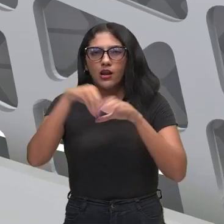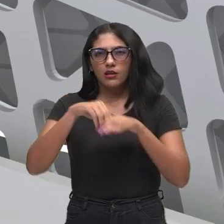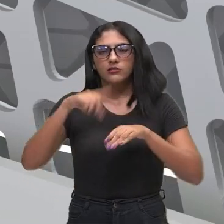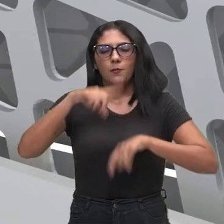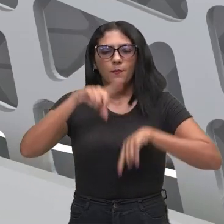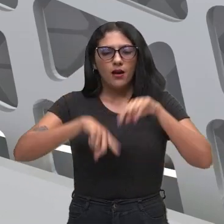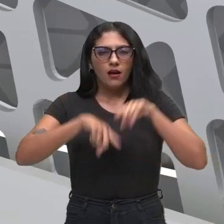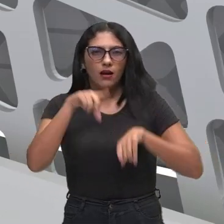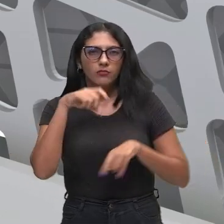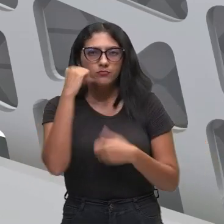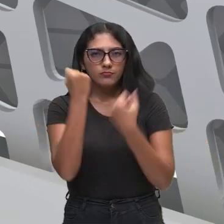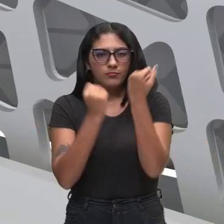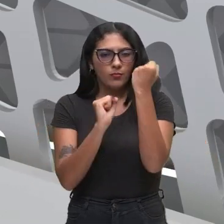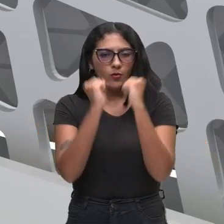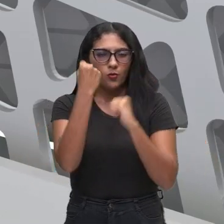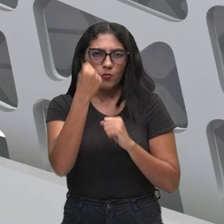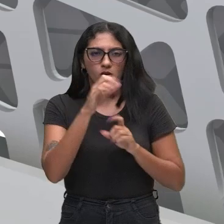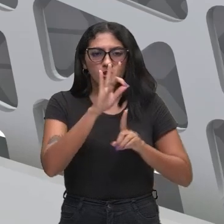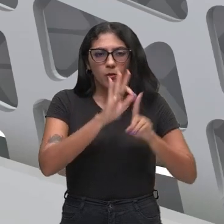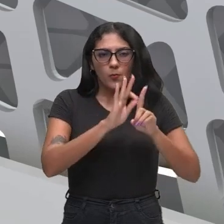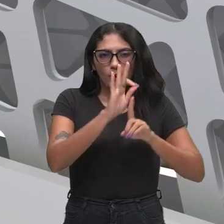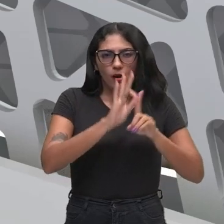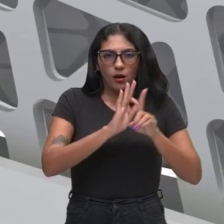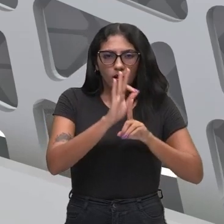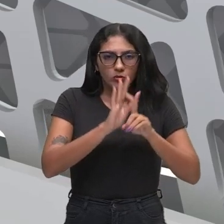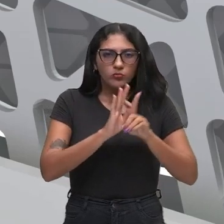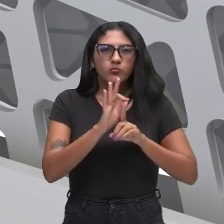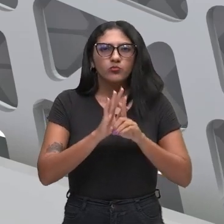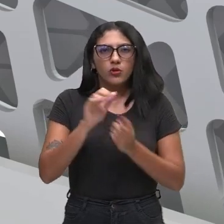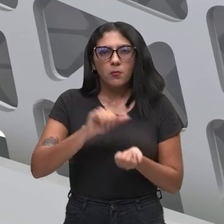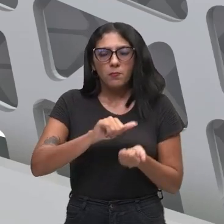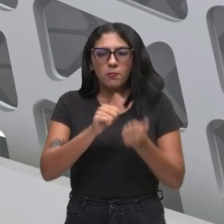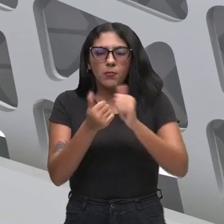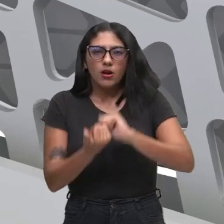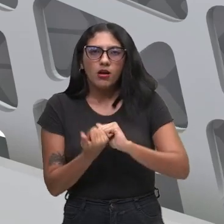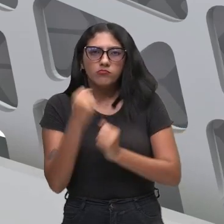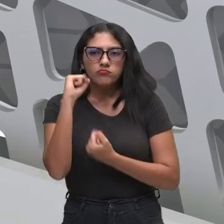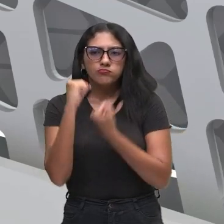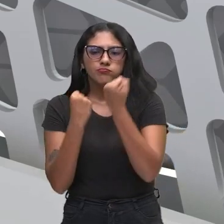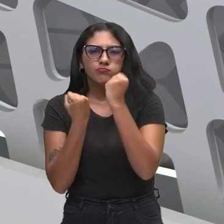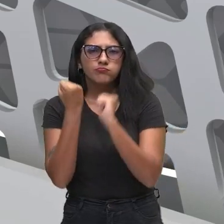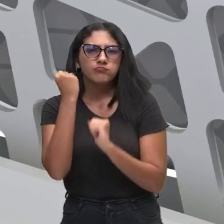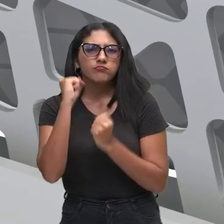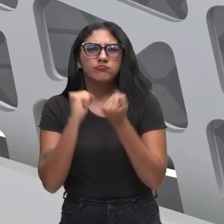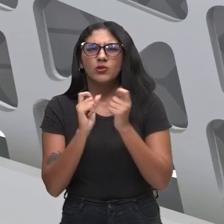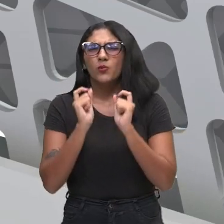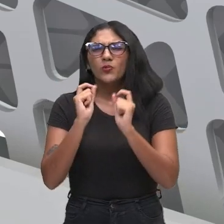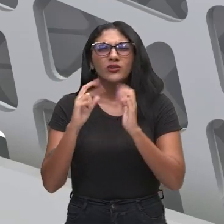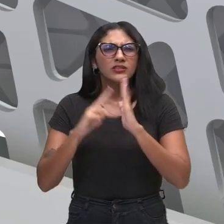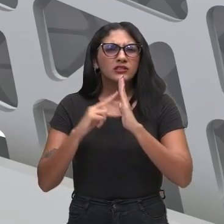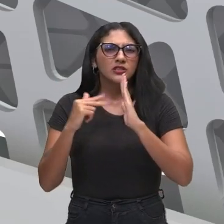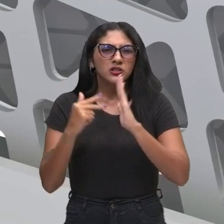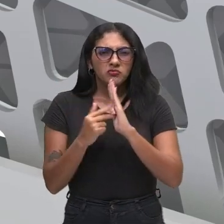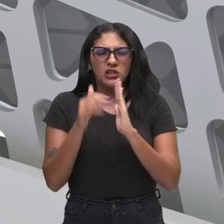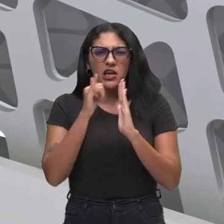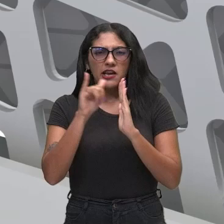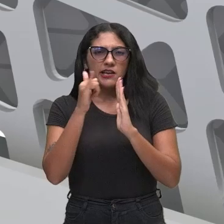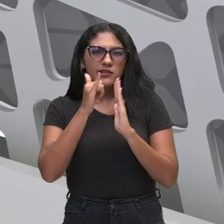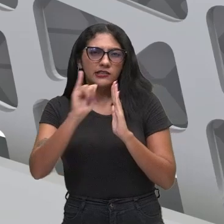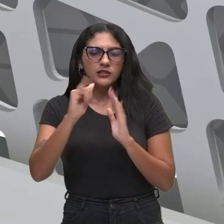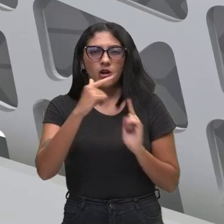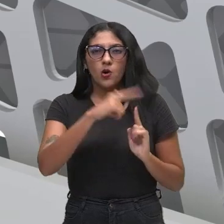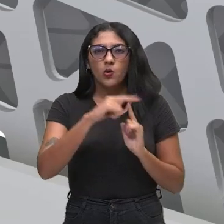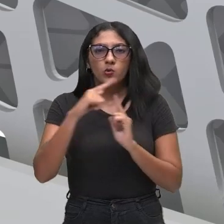dessa temperatura em energia mecânica. O que seria energia mecânica? Um tipo de energia